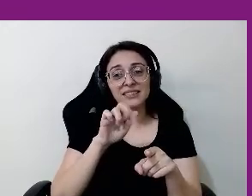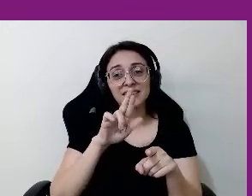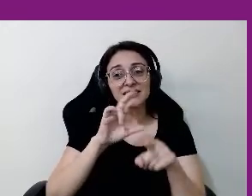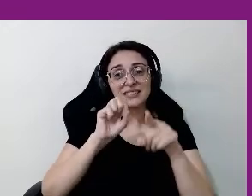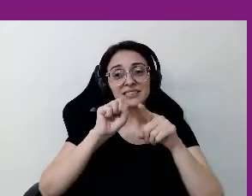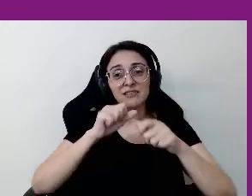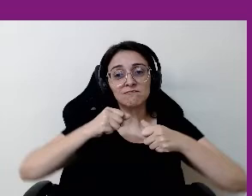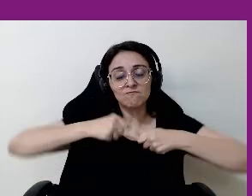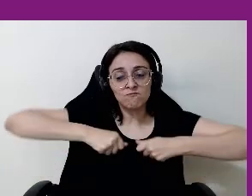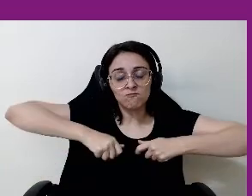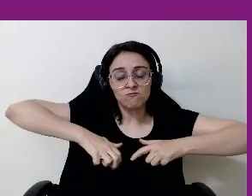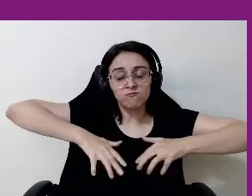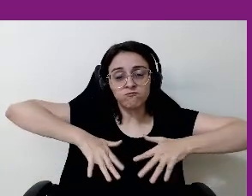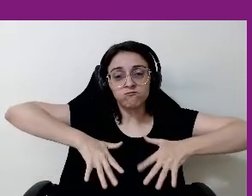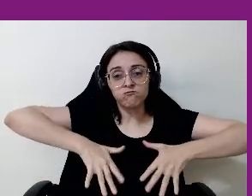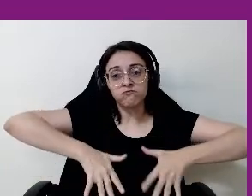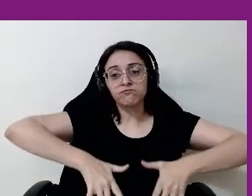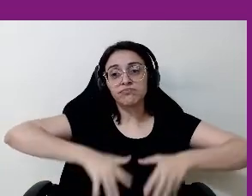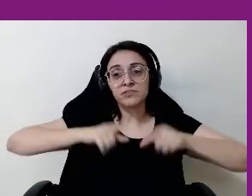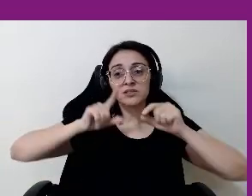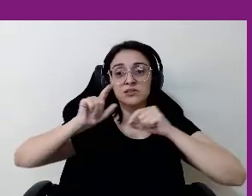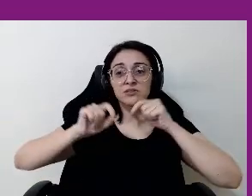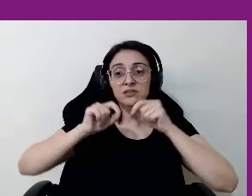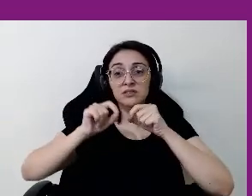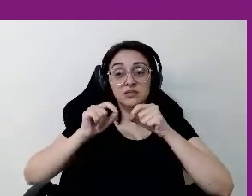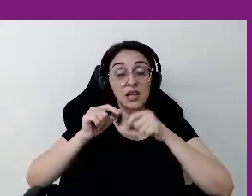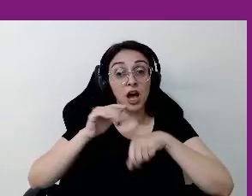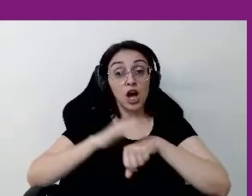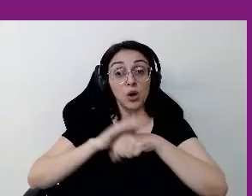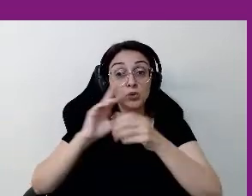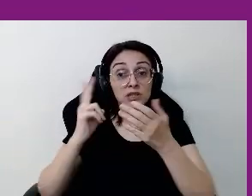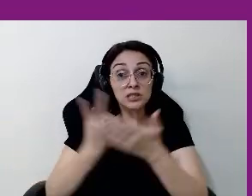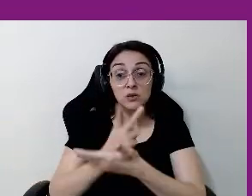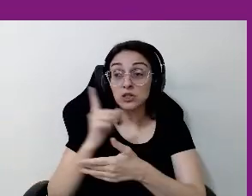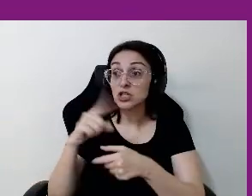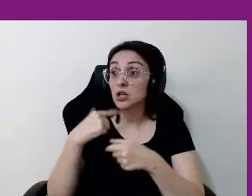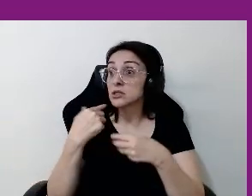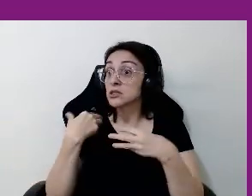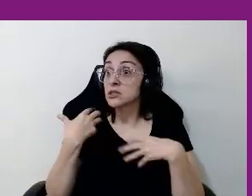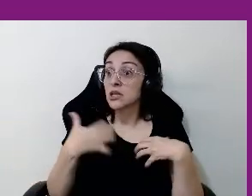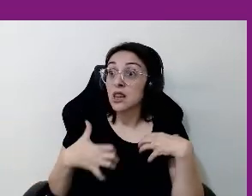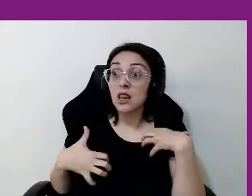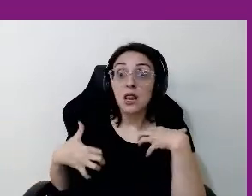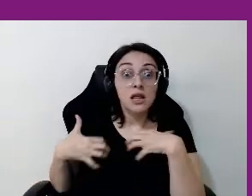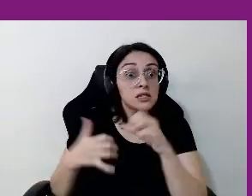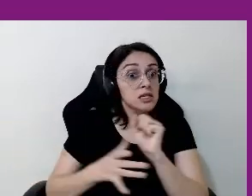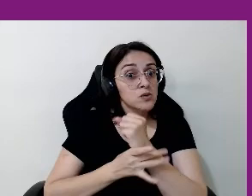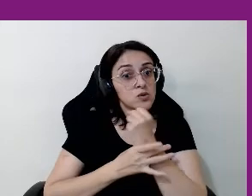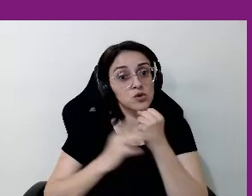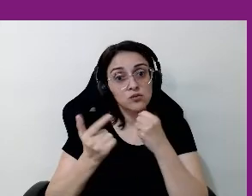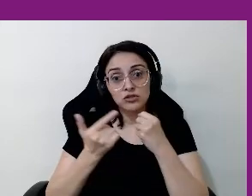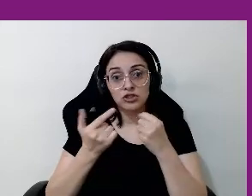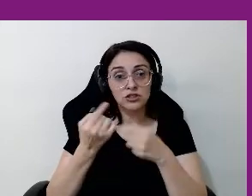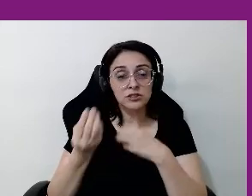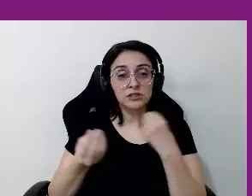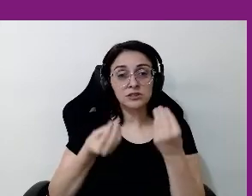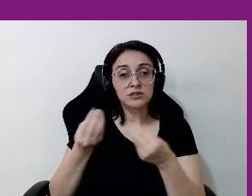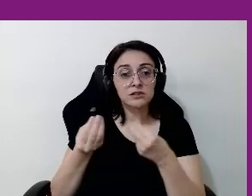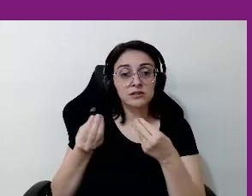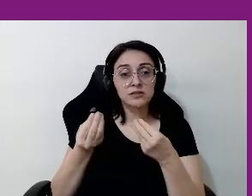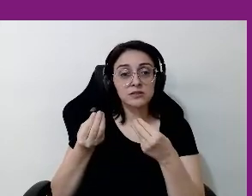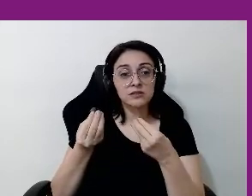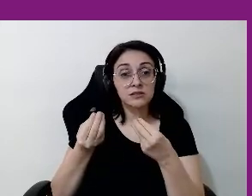infiltrado intersticial que fez com que a gente ficasse muito inseguro até